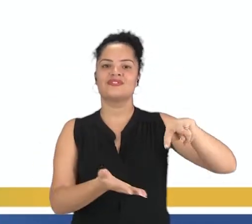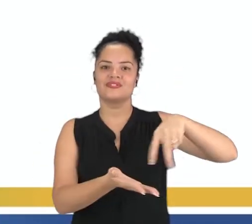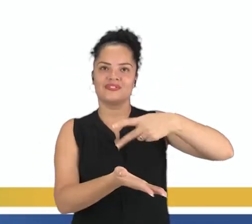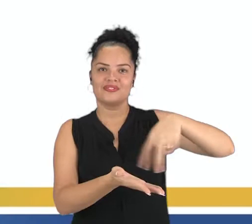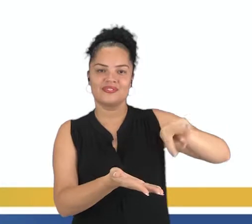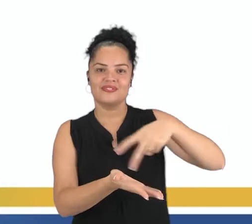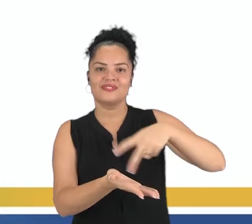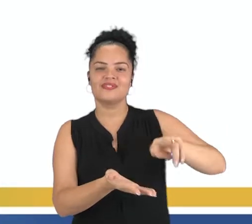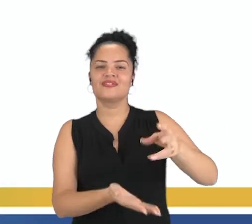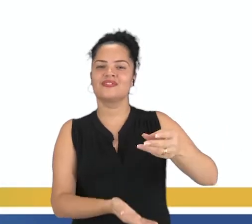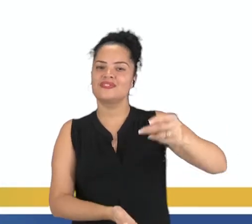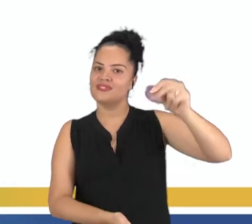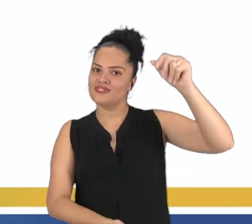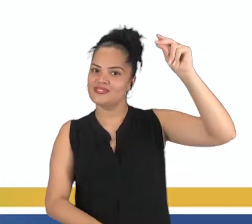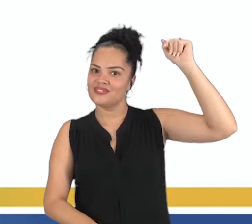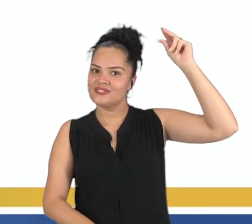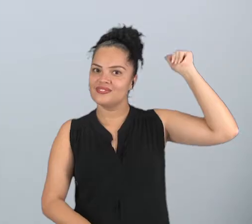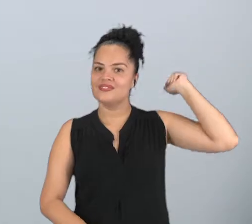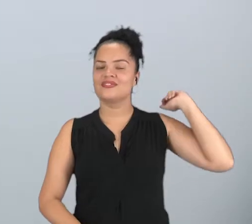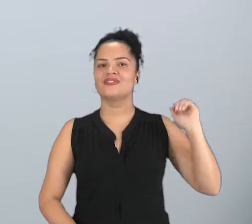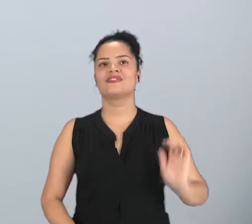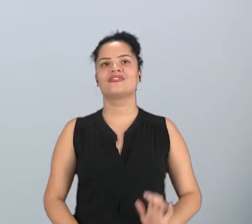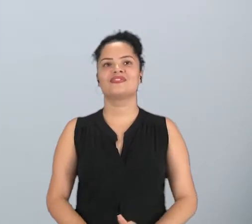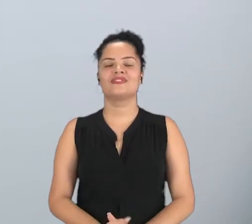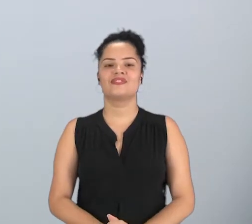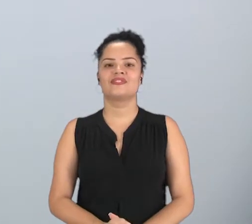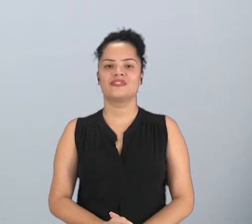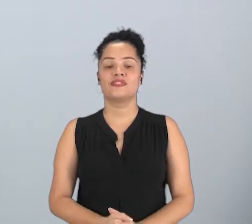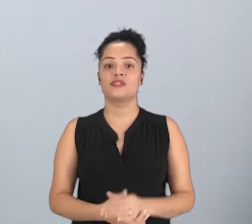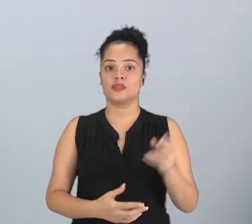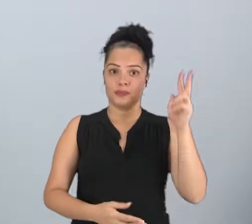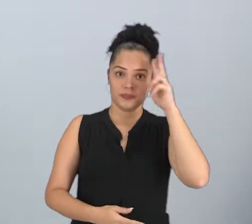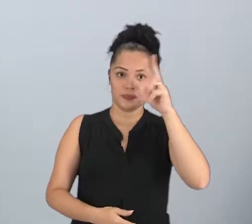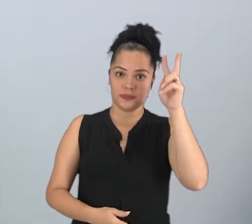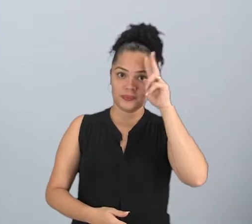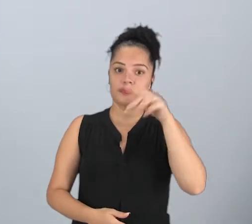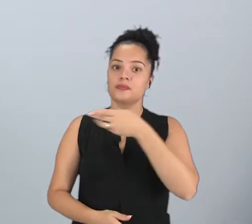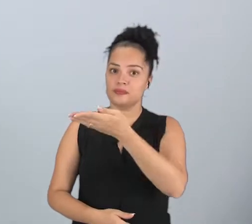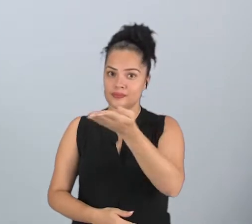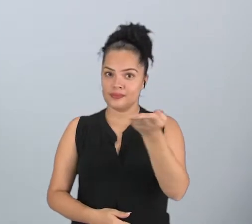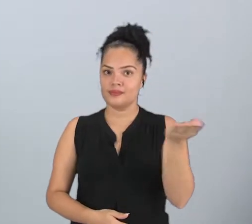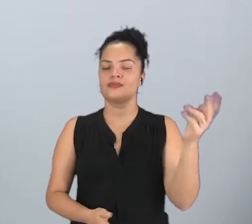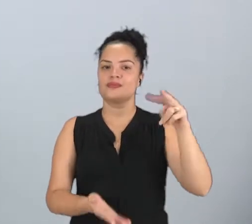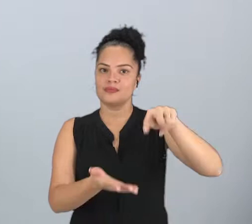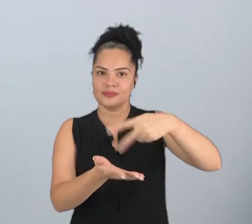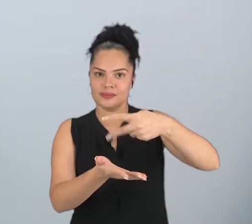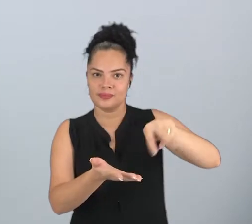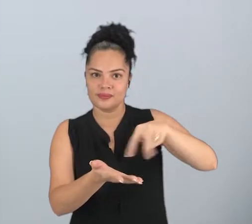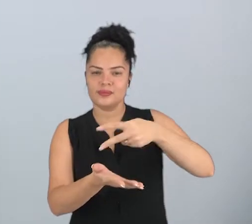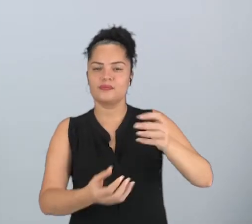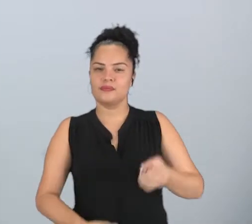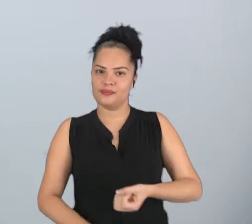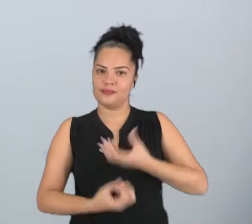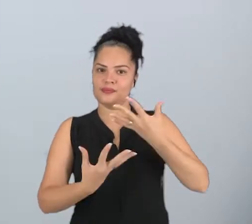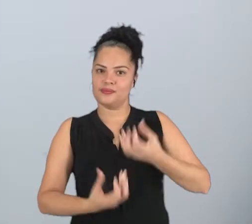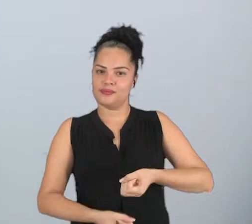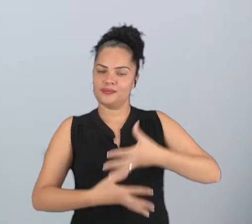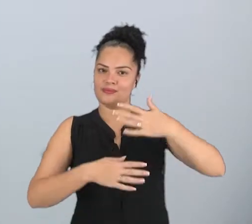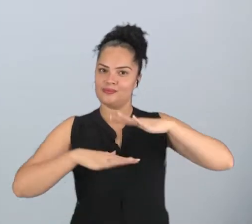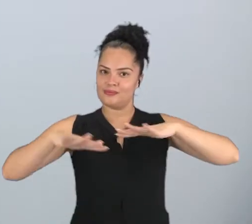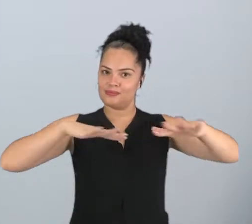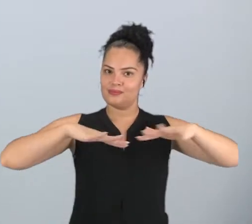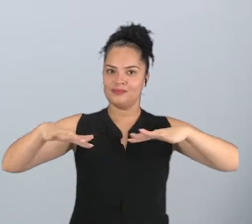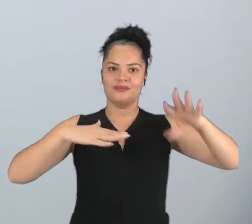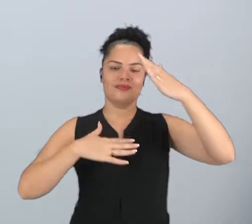as danças e épocas históricas. Eu quero lembrar a vocês que a dança, gente, é a expressão do